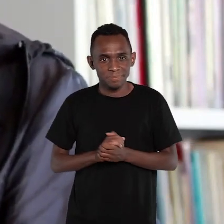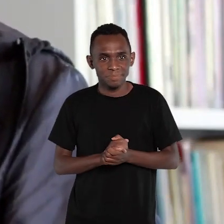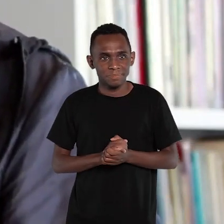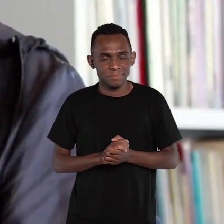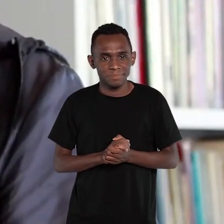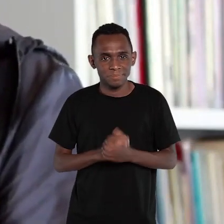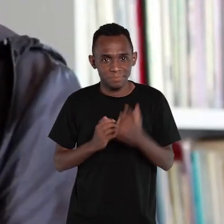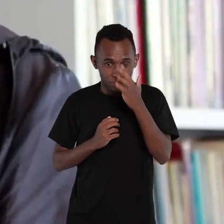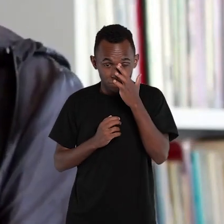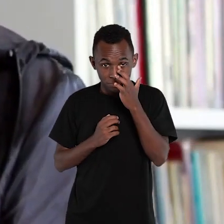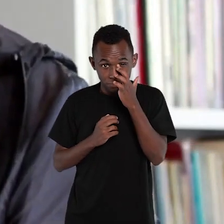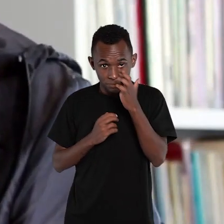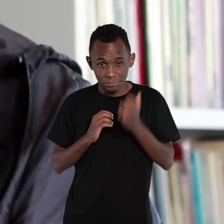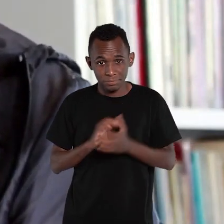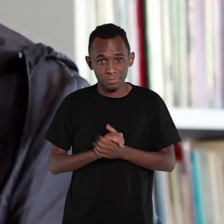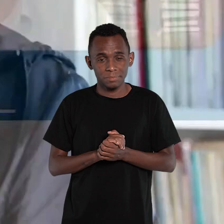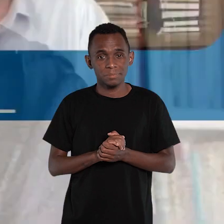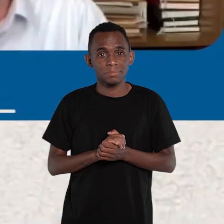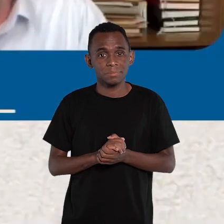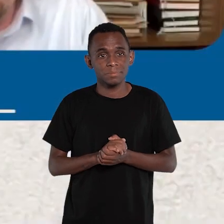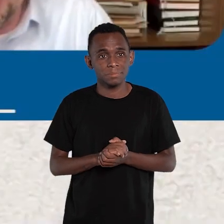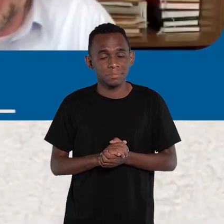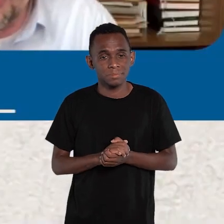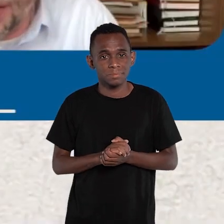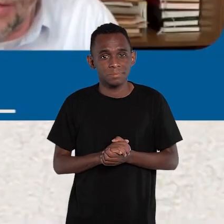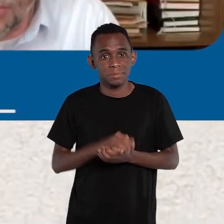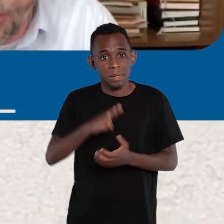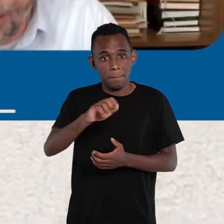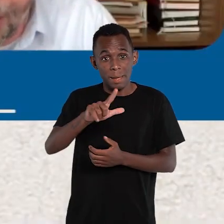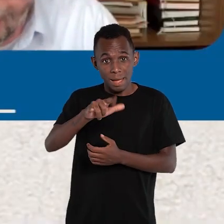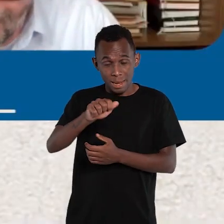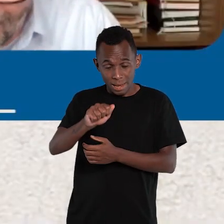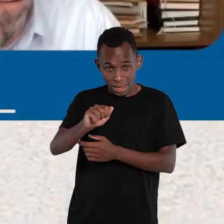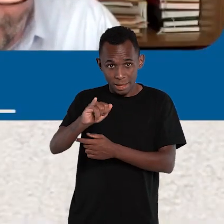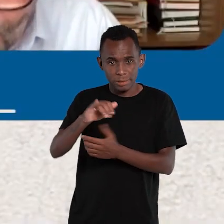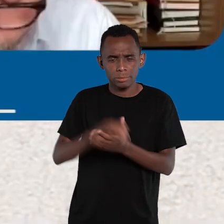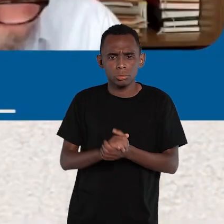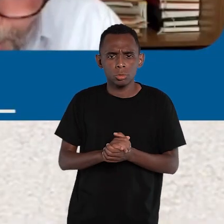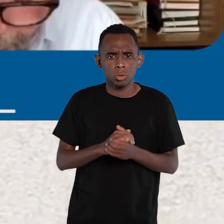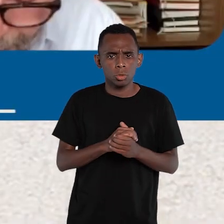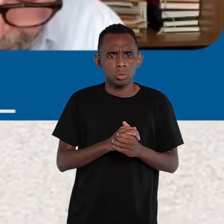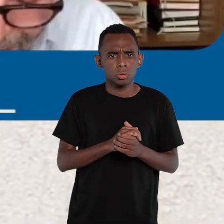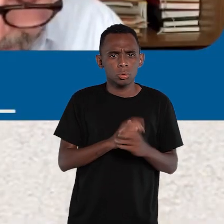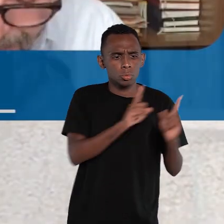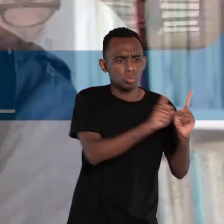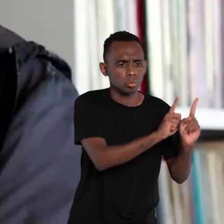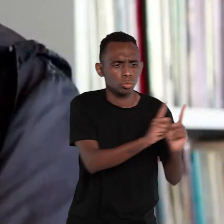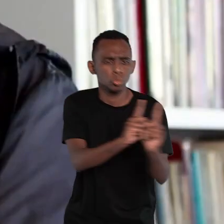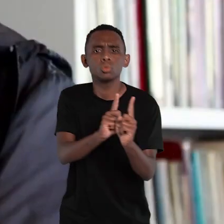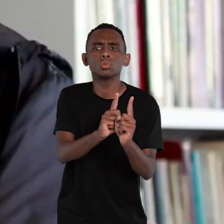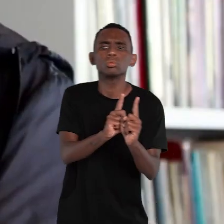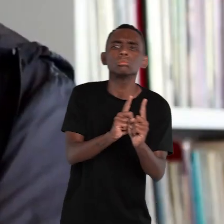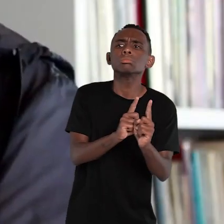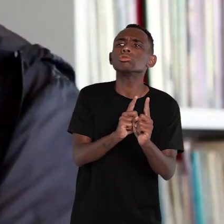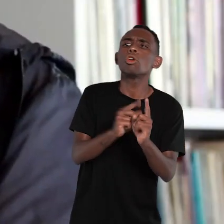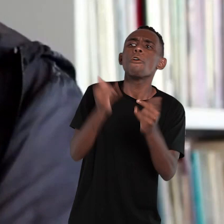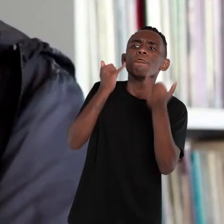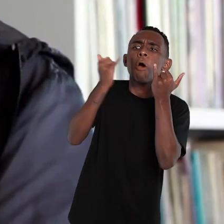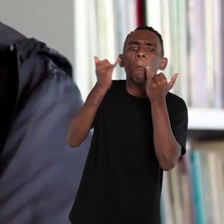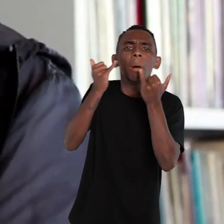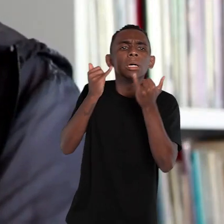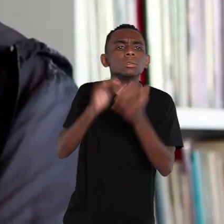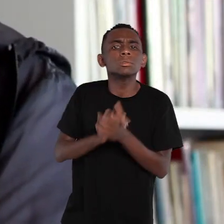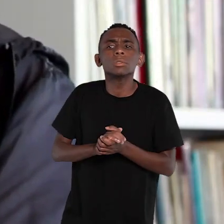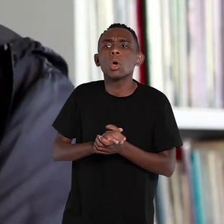Mas lá, Balaio. estranheza é boa. Balaio. Balaio. Balaio é o Apareceram último. 2 caras estranhos no bairro tirando